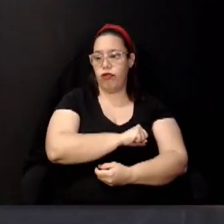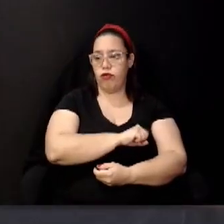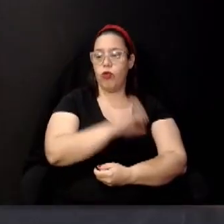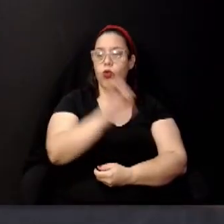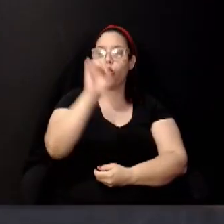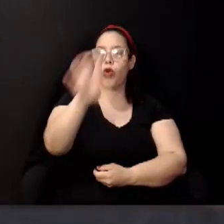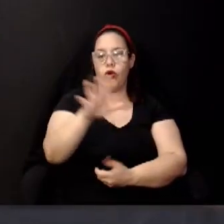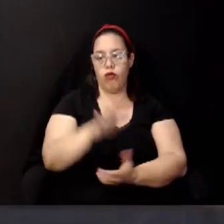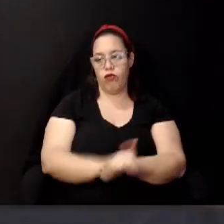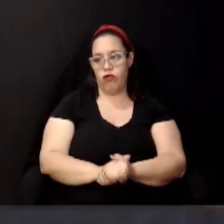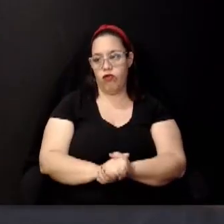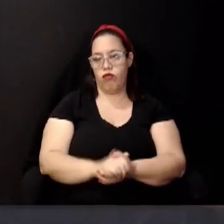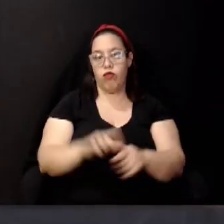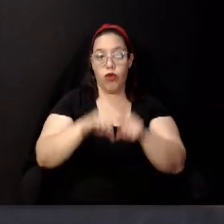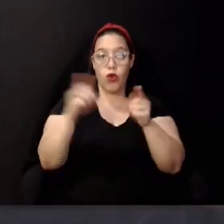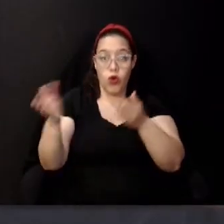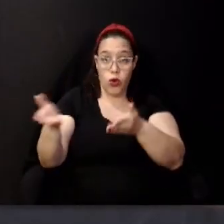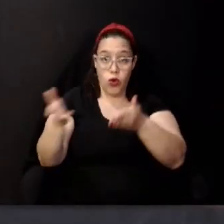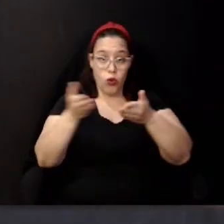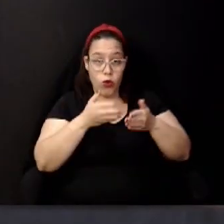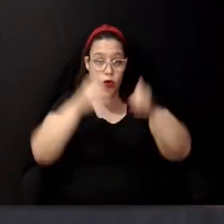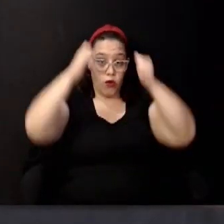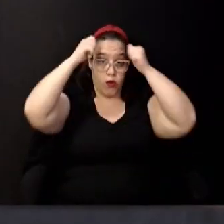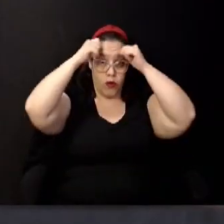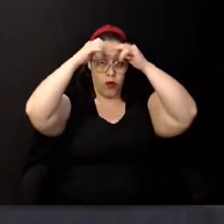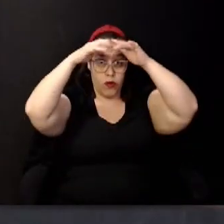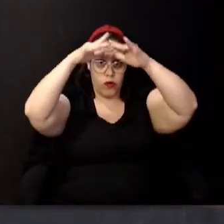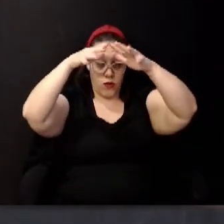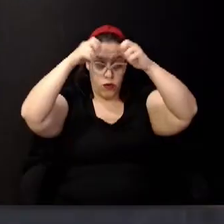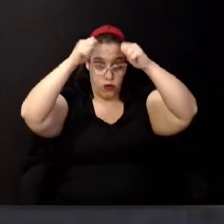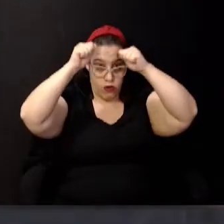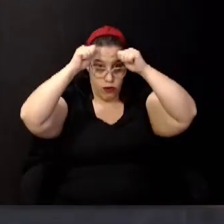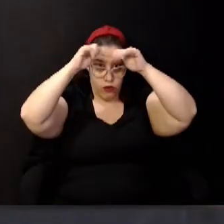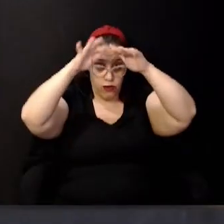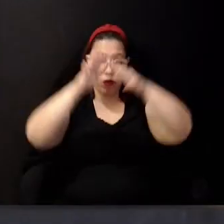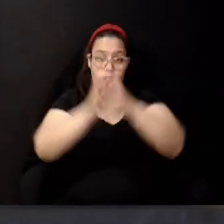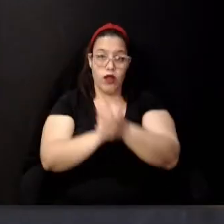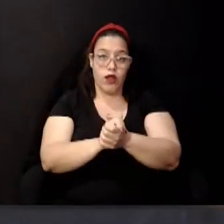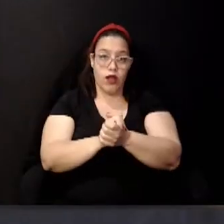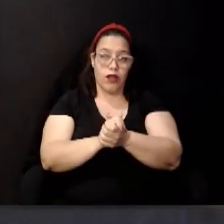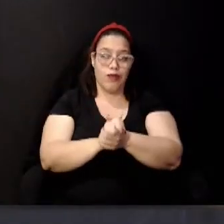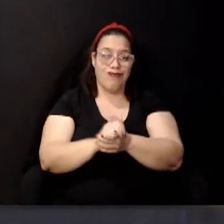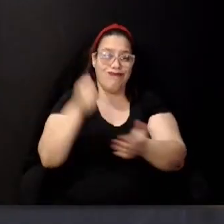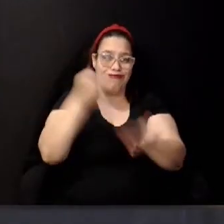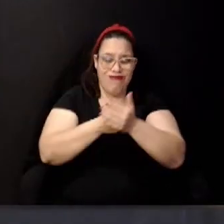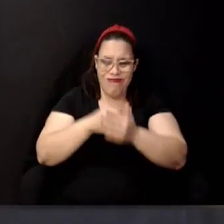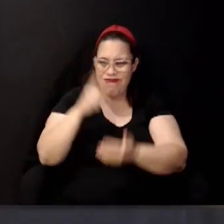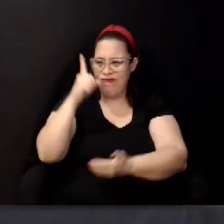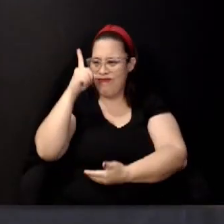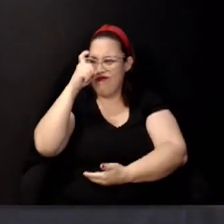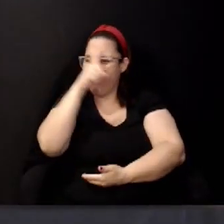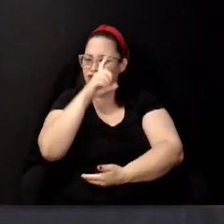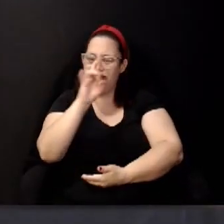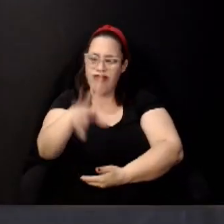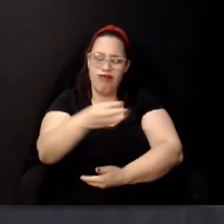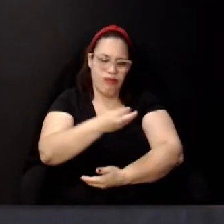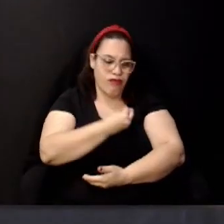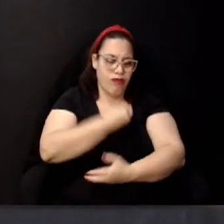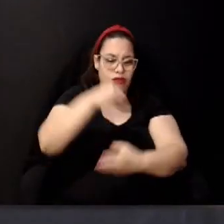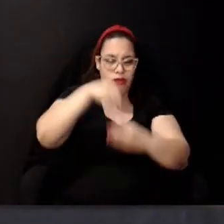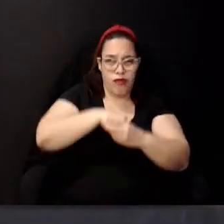Mas o que vem com o autismo, gente, é uma pedrada. Só quem vive, quem está dentro do